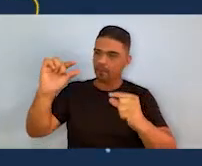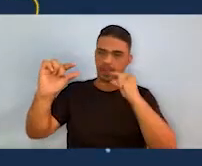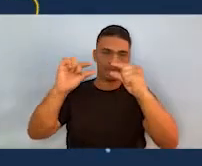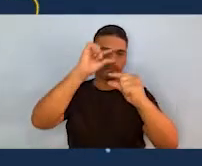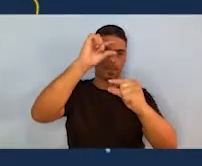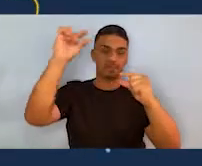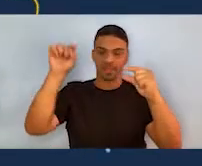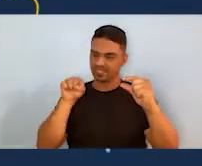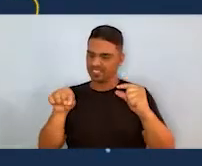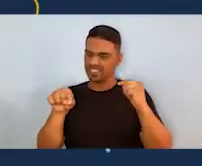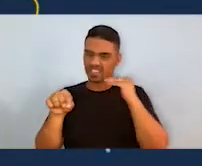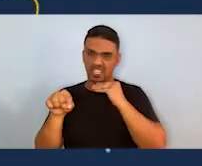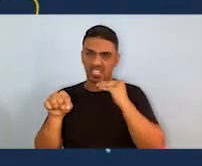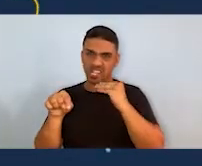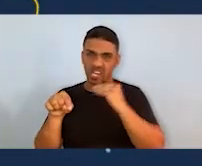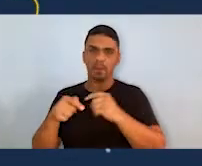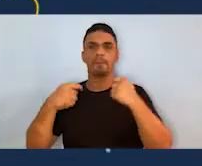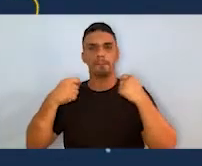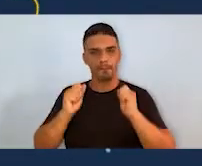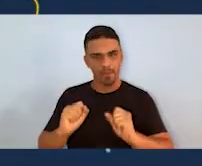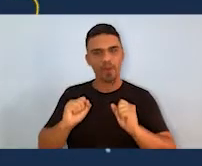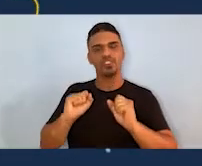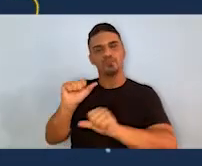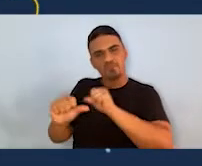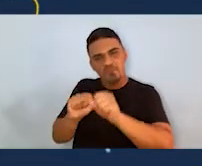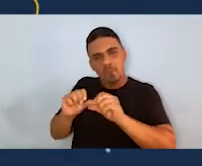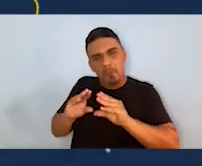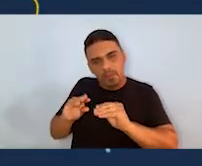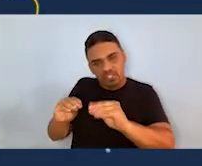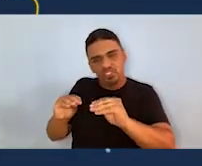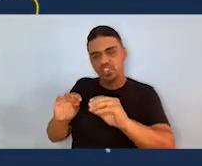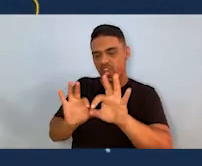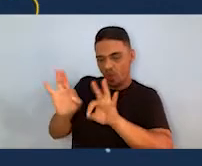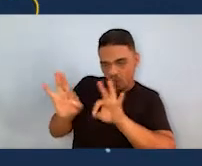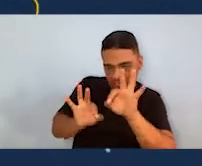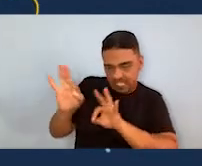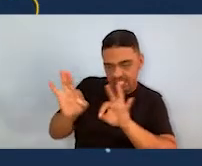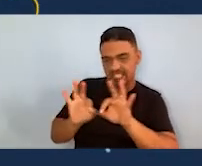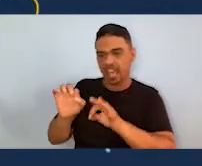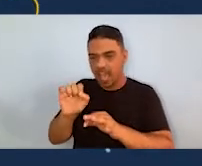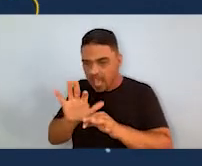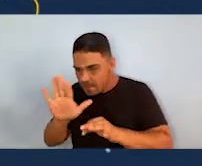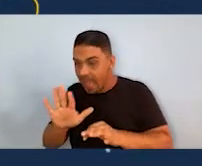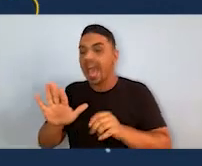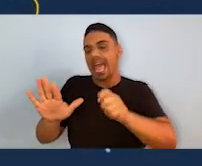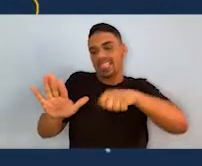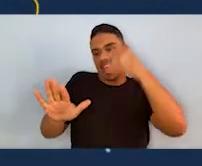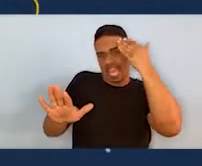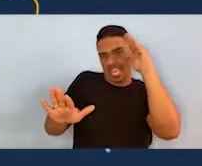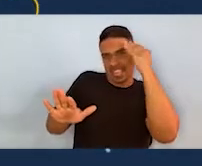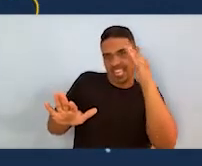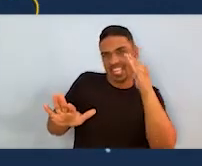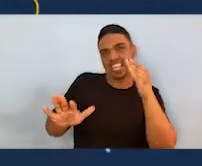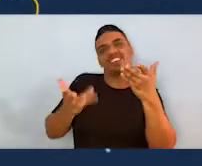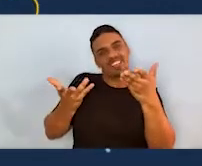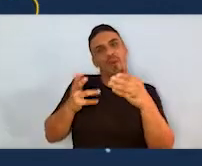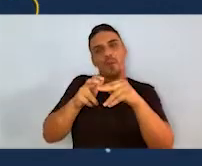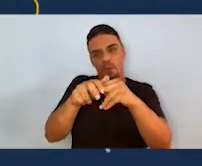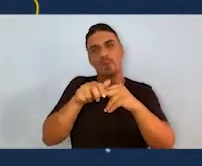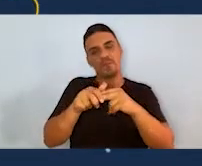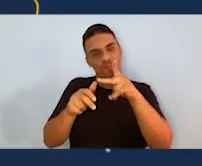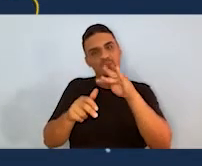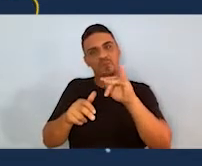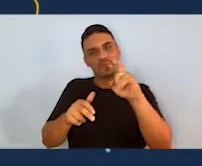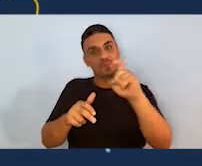editar aquele pixel e gerar uma mudança na imagem que você possa compreender, detectar e etc. Então, essa